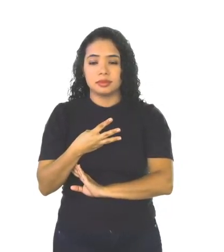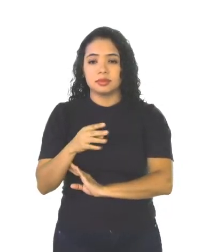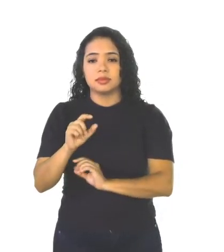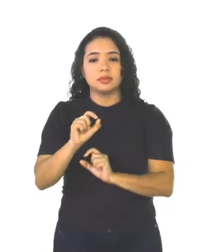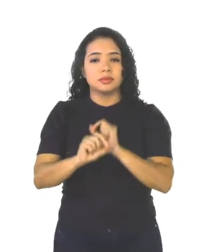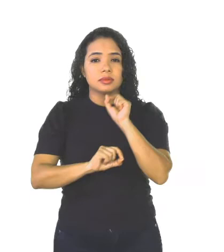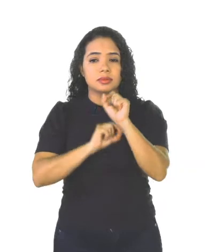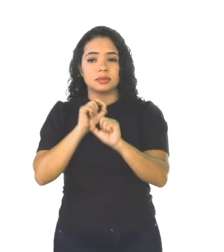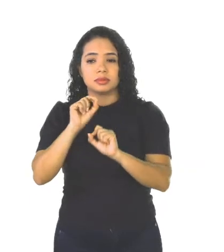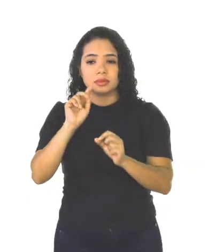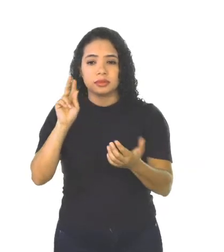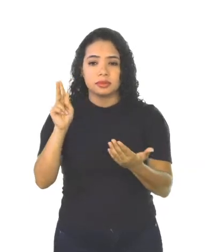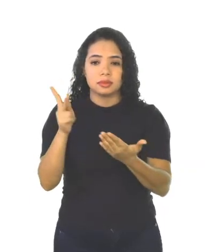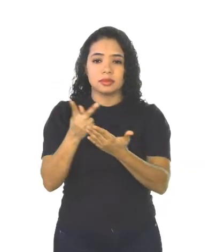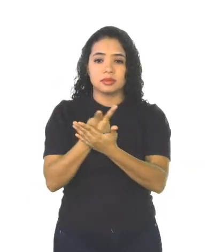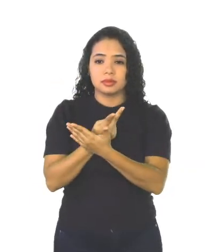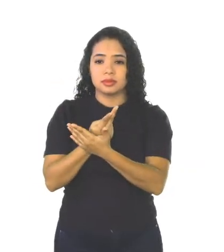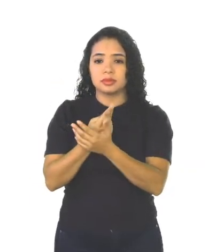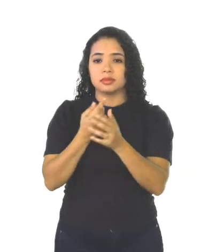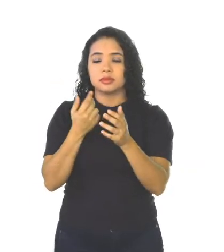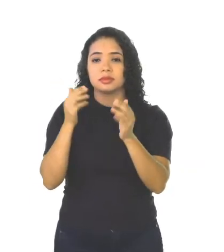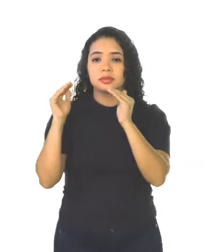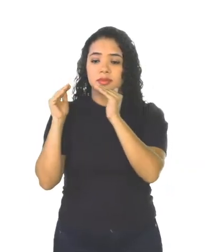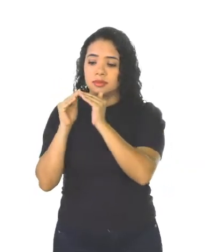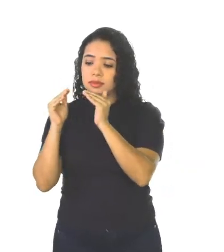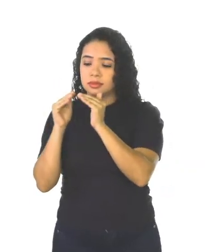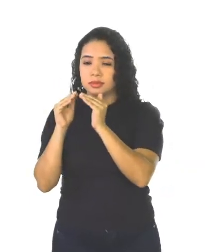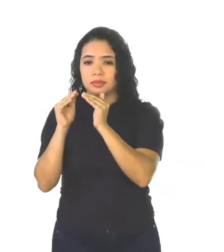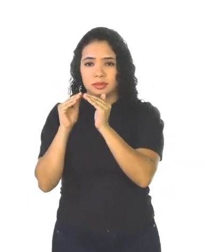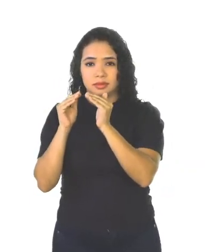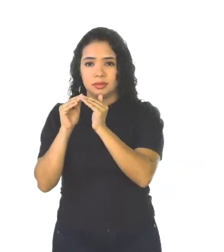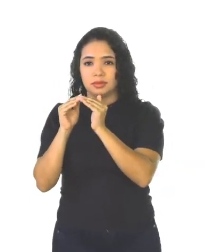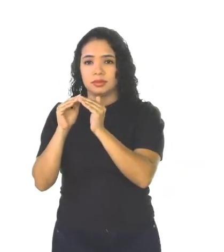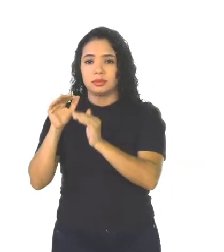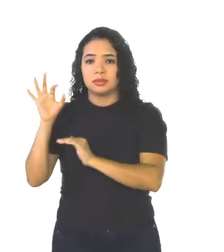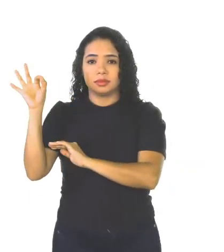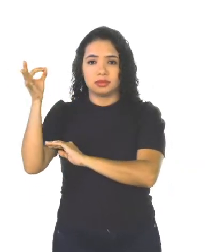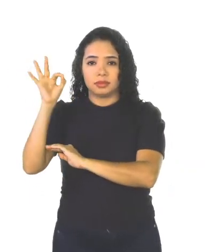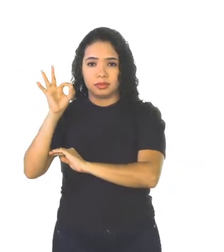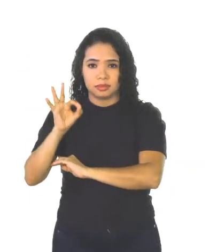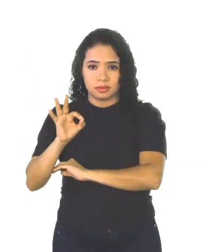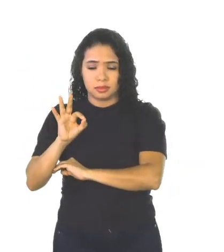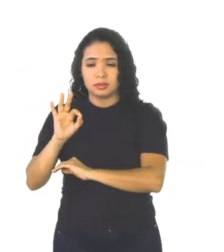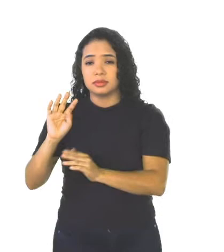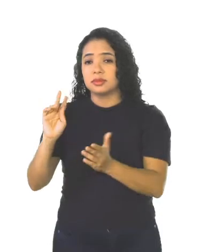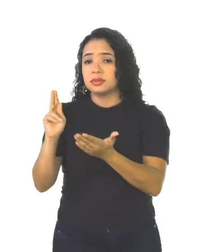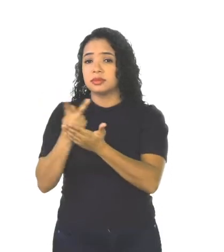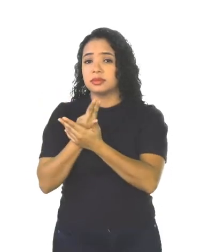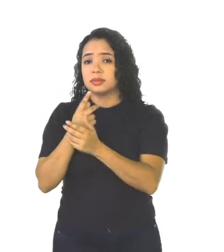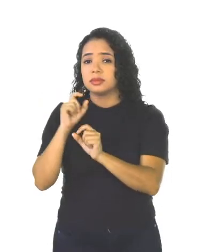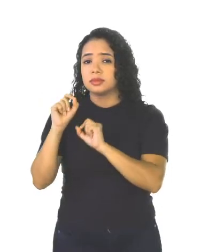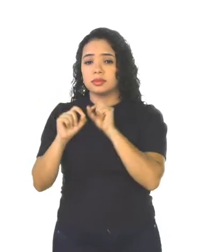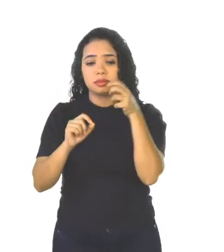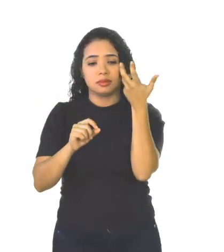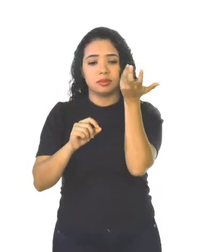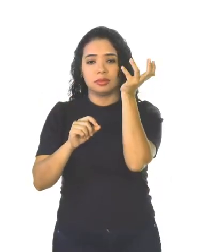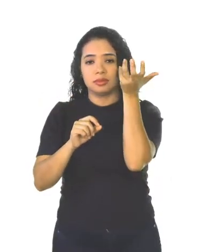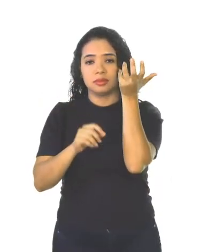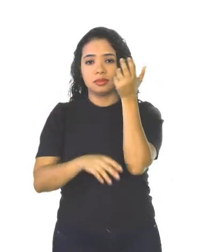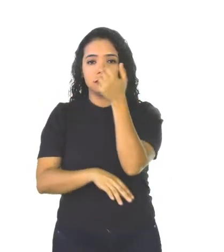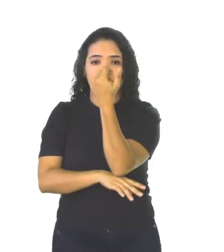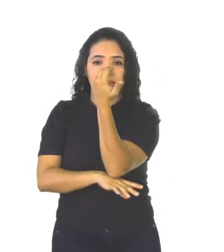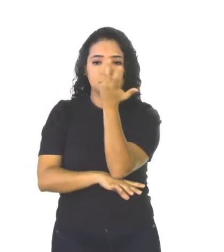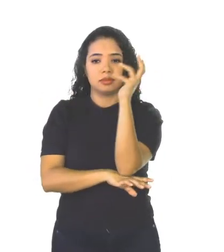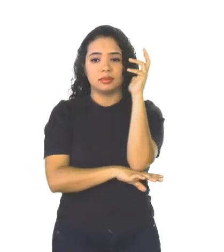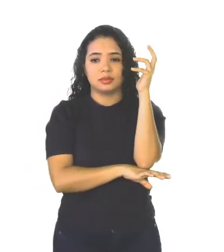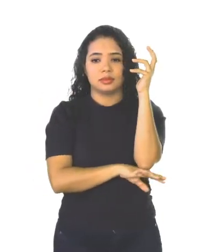aconteceu com o lar de Dodô? O que aconteceu com o ninho que ela morava? Hein? Aconteceu uma coisa muito triste, né?